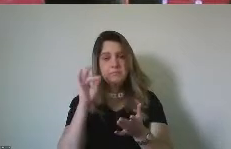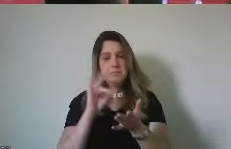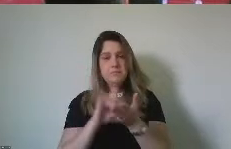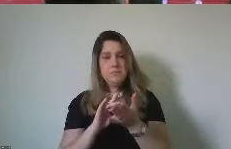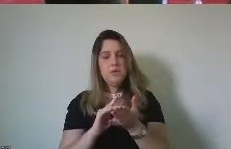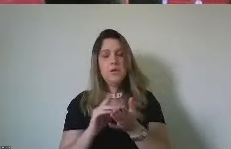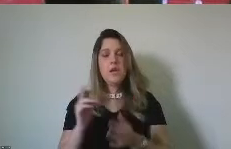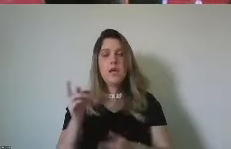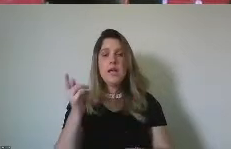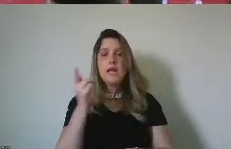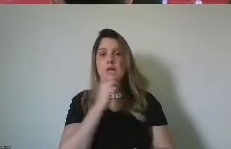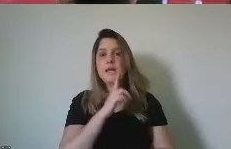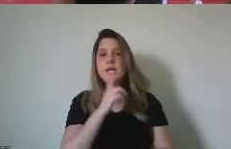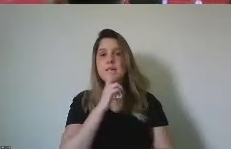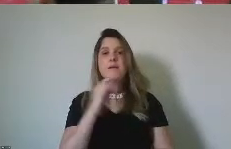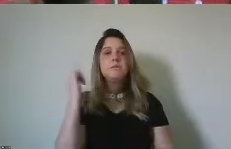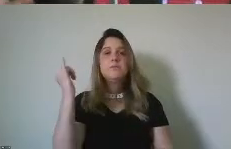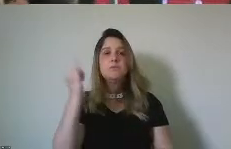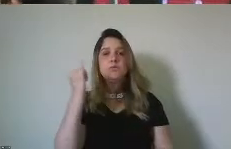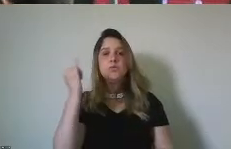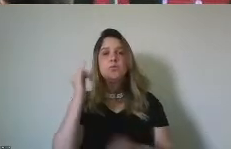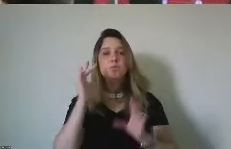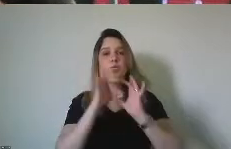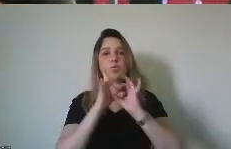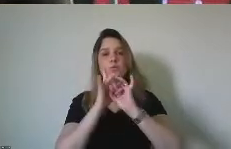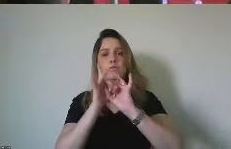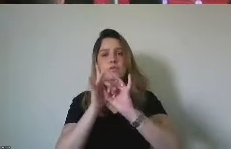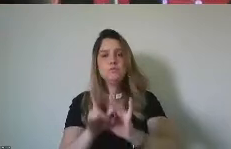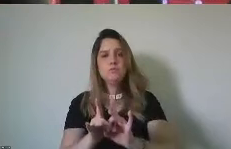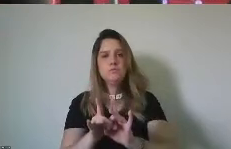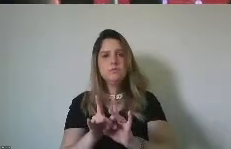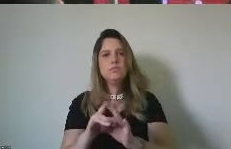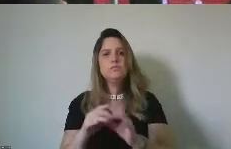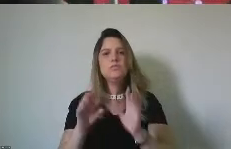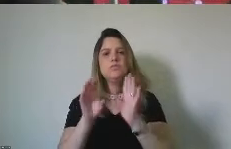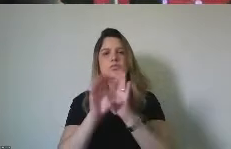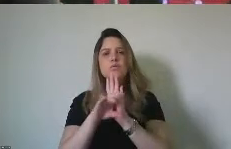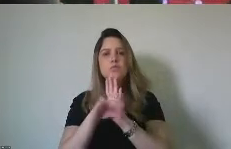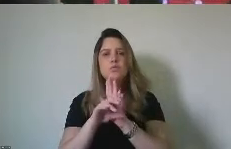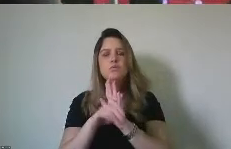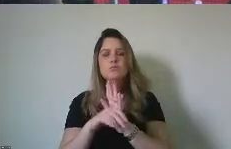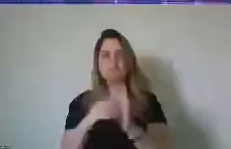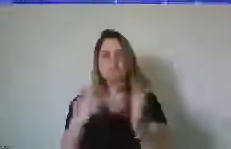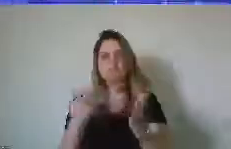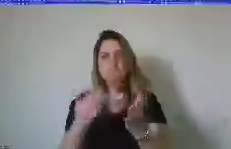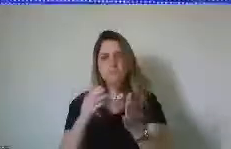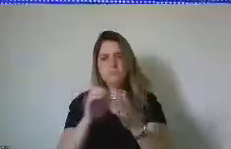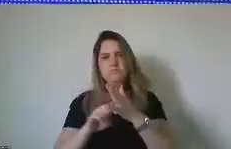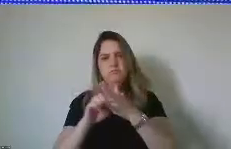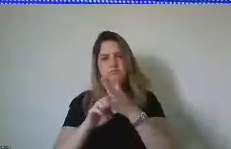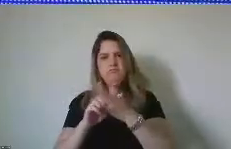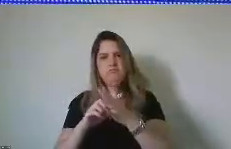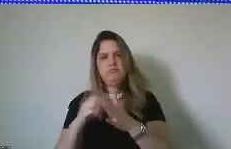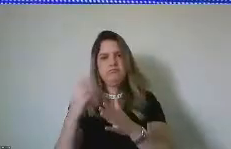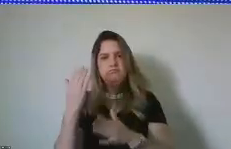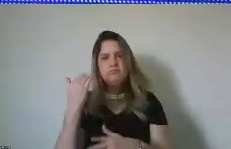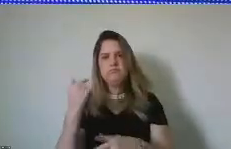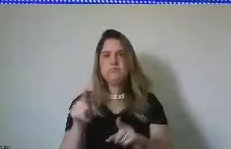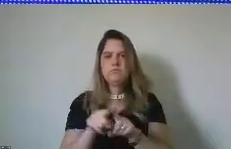a gente teve uma inflação importante no começo de 20 por conta do covid onde o preço das commodities teve uma